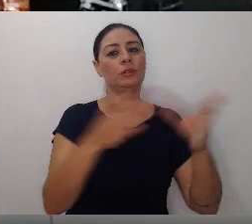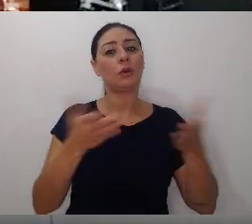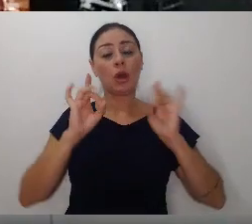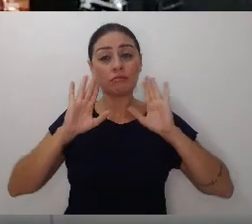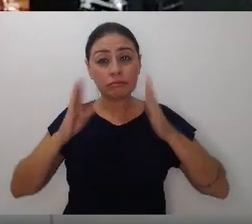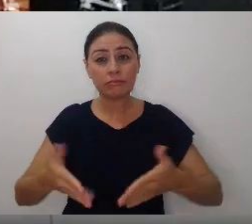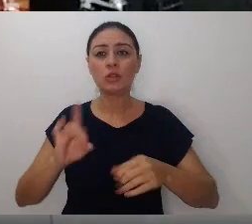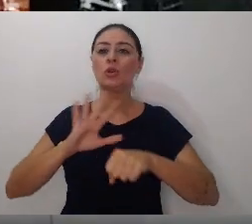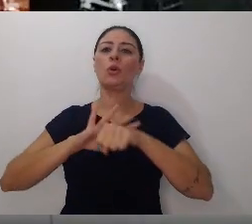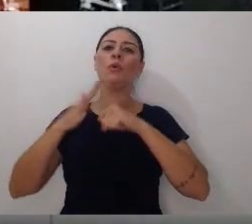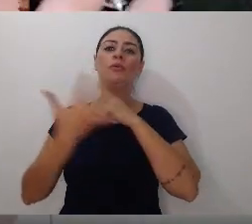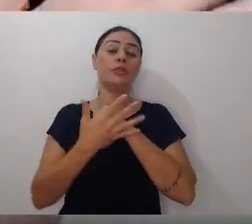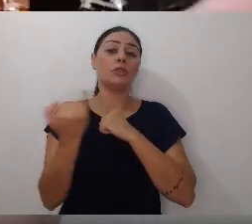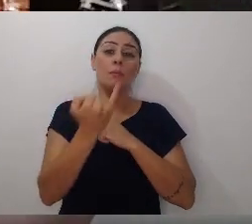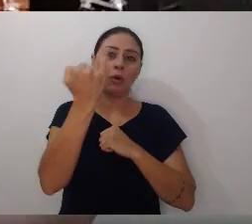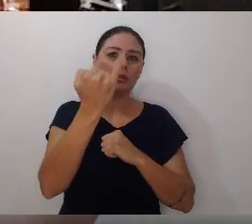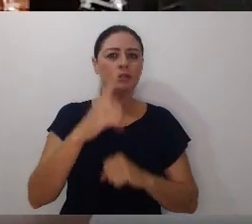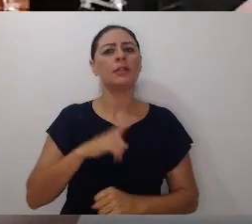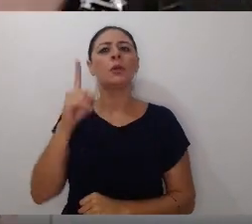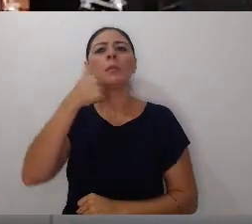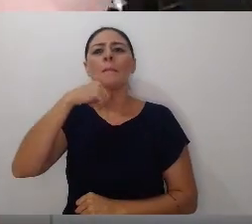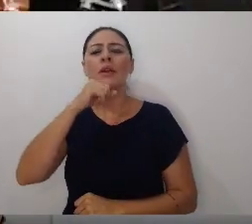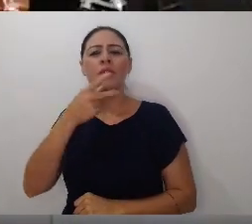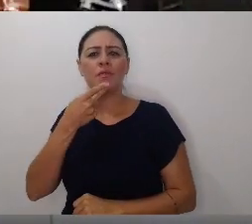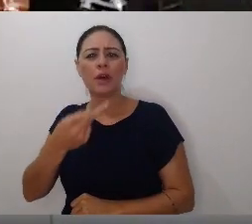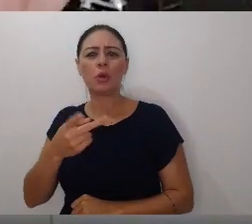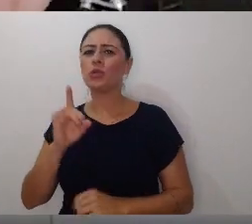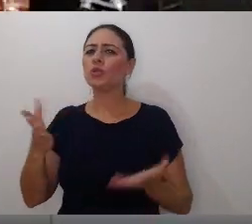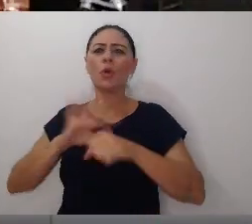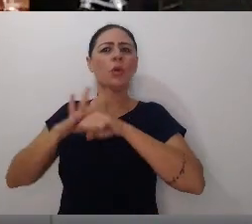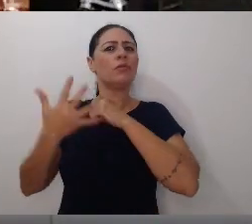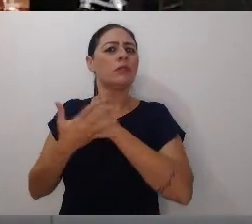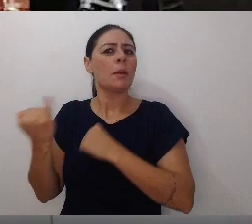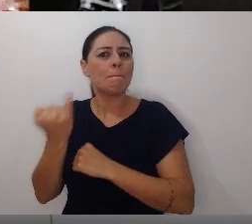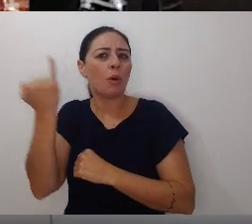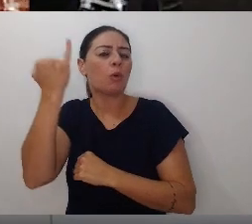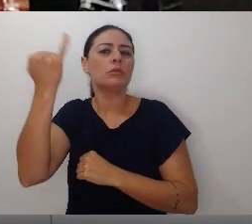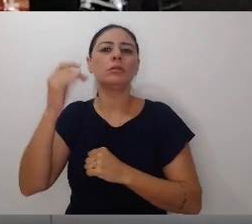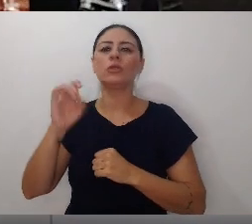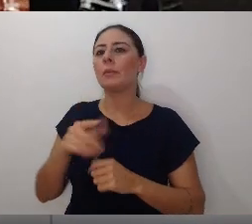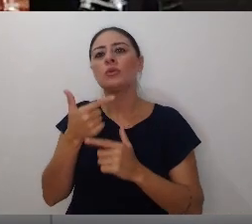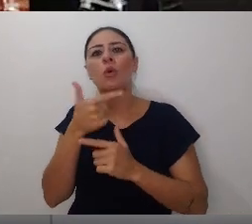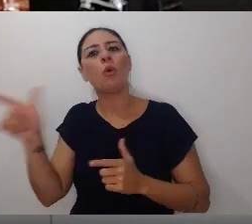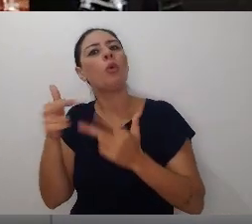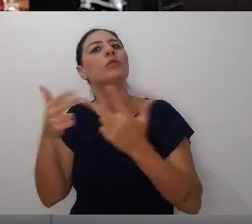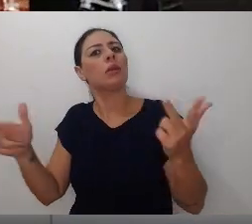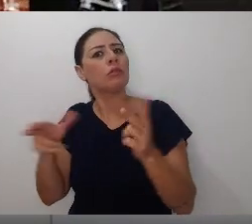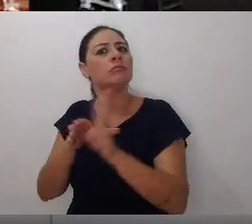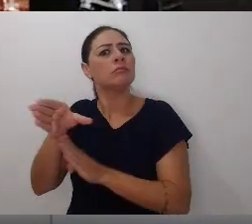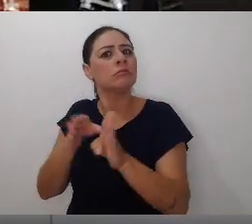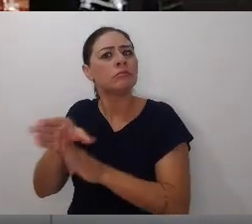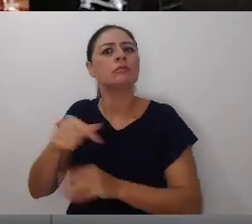embora. Porque é só Covid agora que tem importância, né? Por exemplo, a mãe falando, né? É só Covid agora que tem importância, eu fui procurar